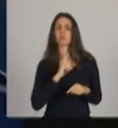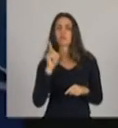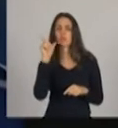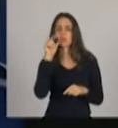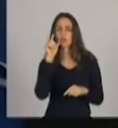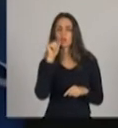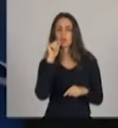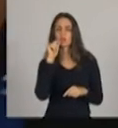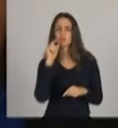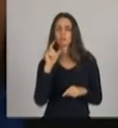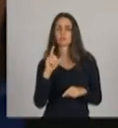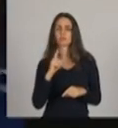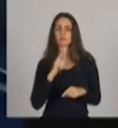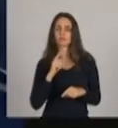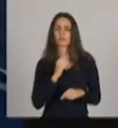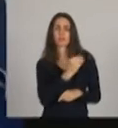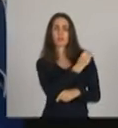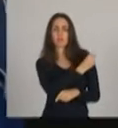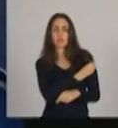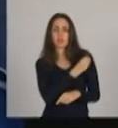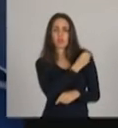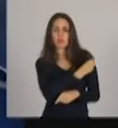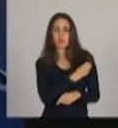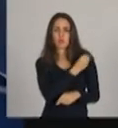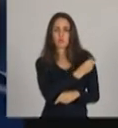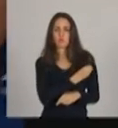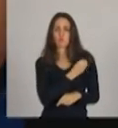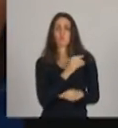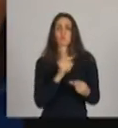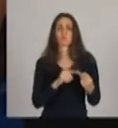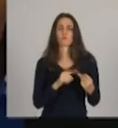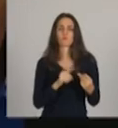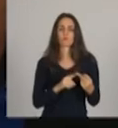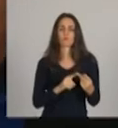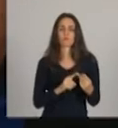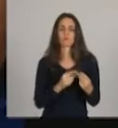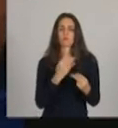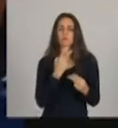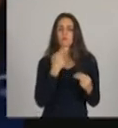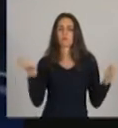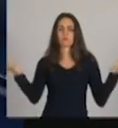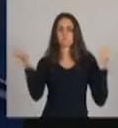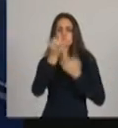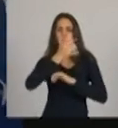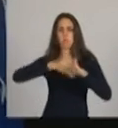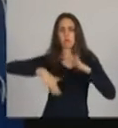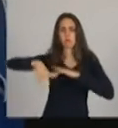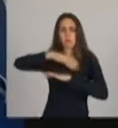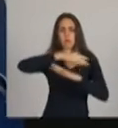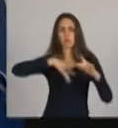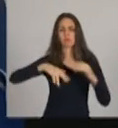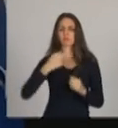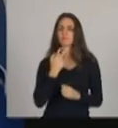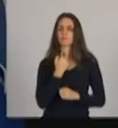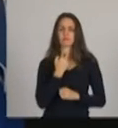adotado o álcool, a não aglomeração de